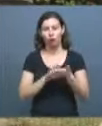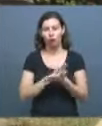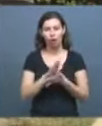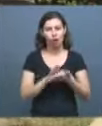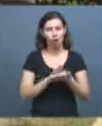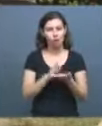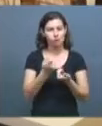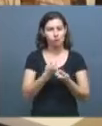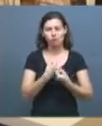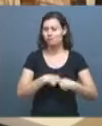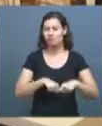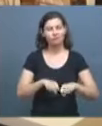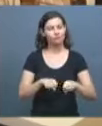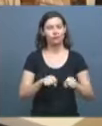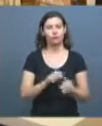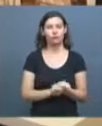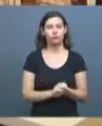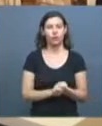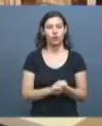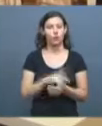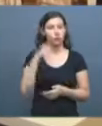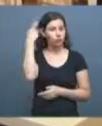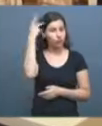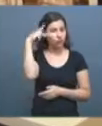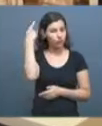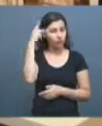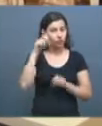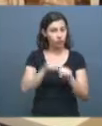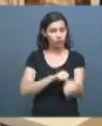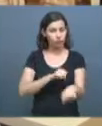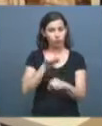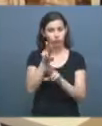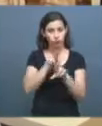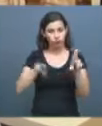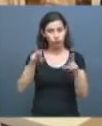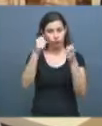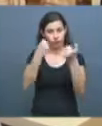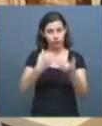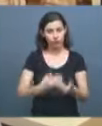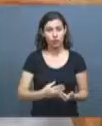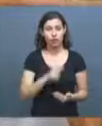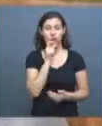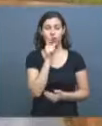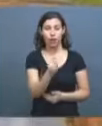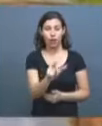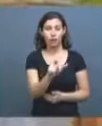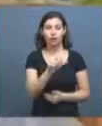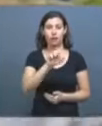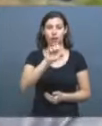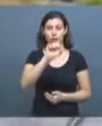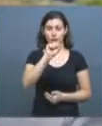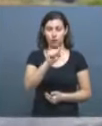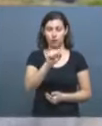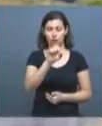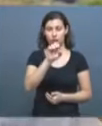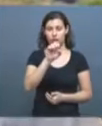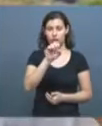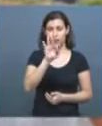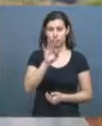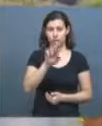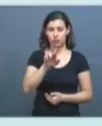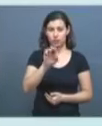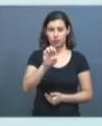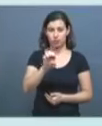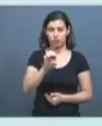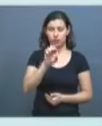né? Esse psiquiatra formado pela UFO explica que a palavra estresse vem do inglês e significa pressão. O termo